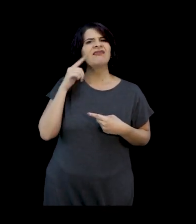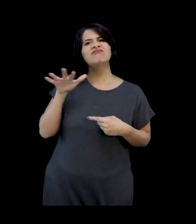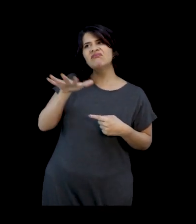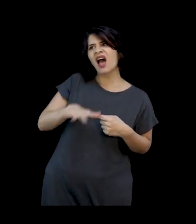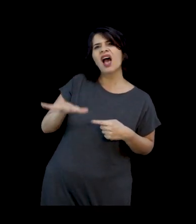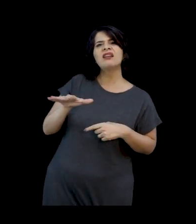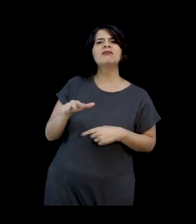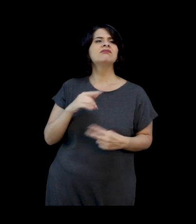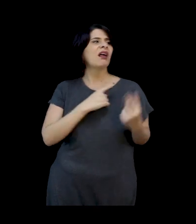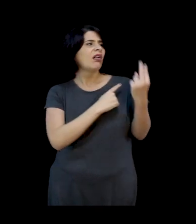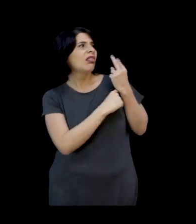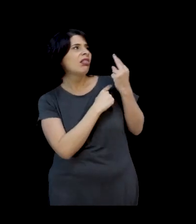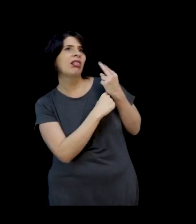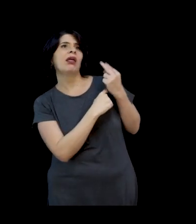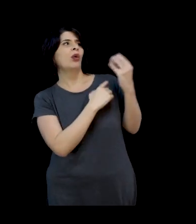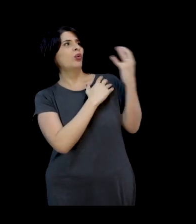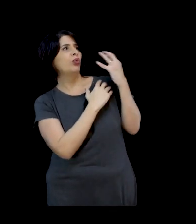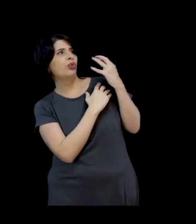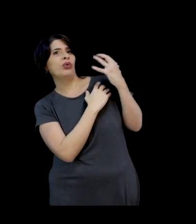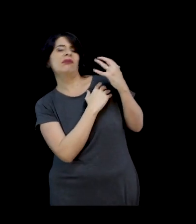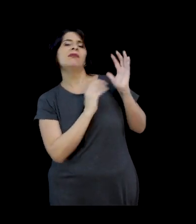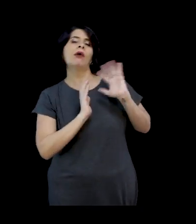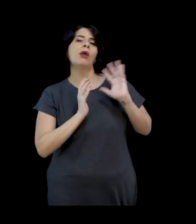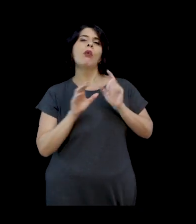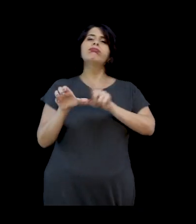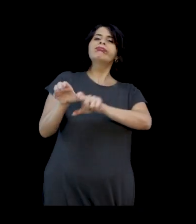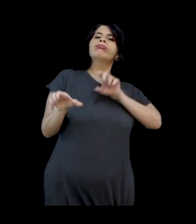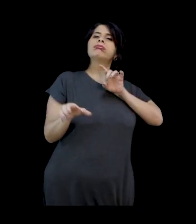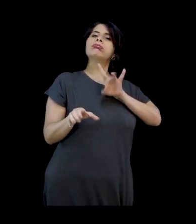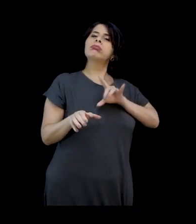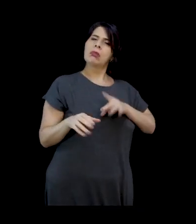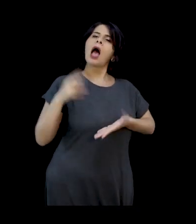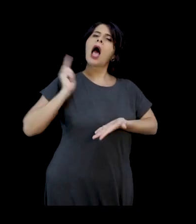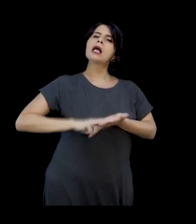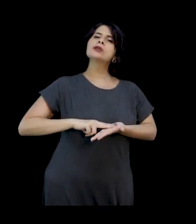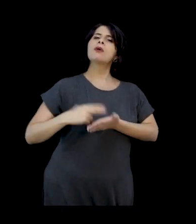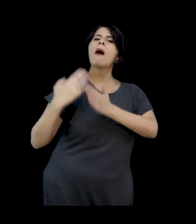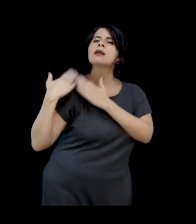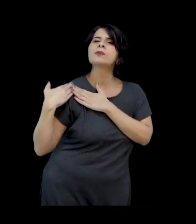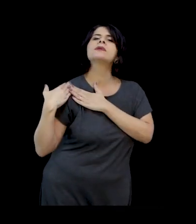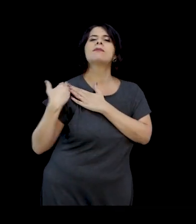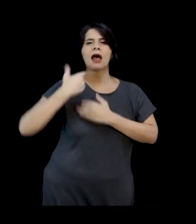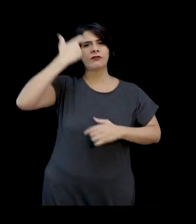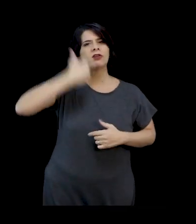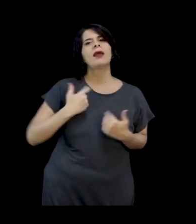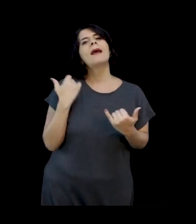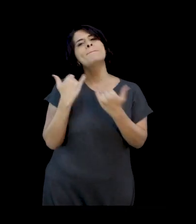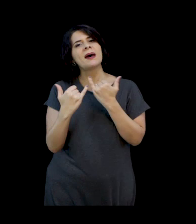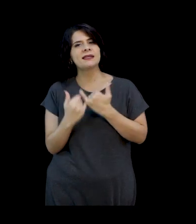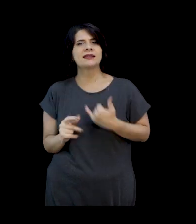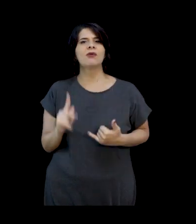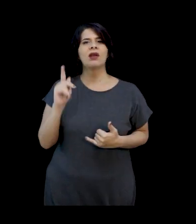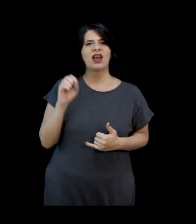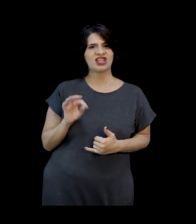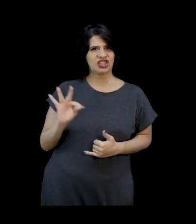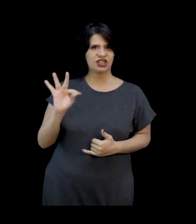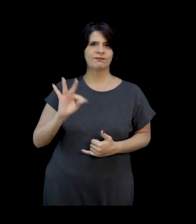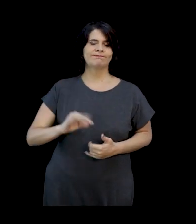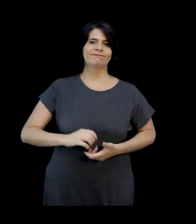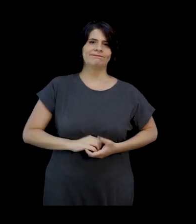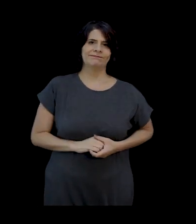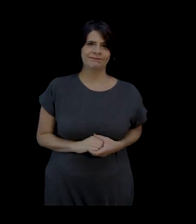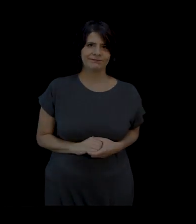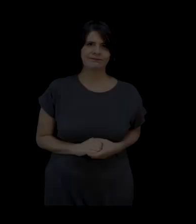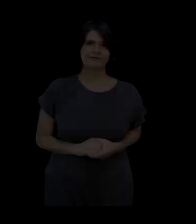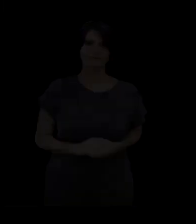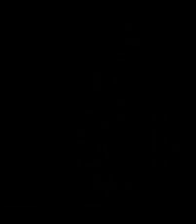que essa ideia de sair de um estado de tutela e emancipar o sujeito em relação à cultura é uma operação semelhante ao que o Kant faz